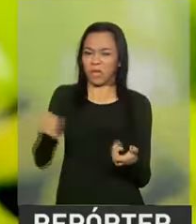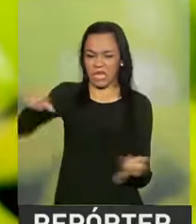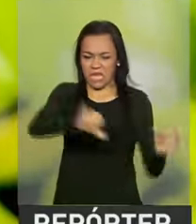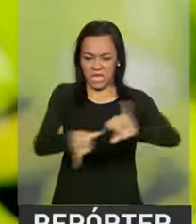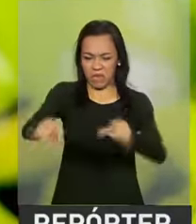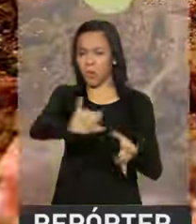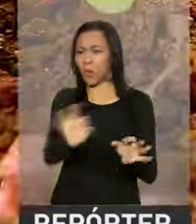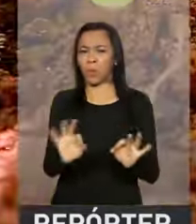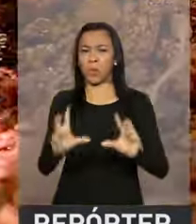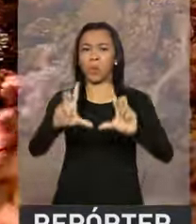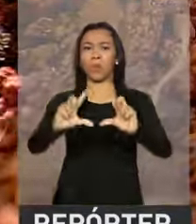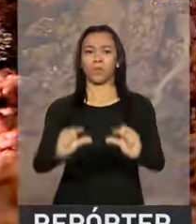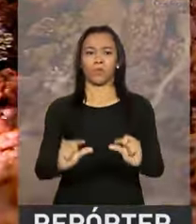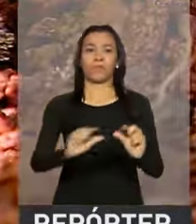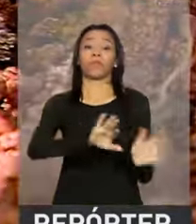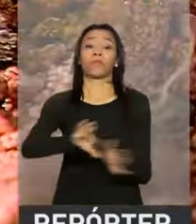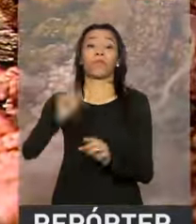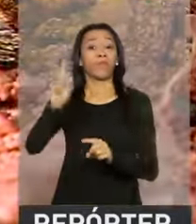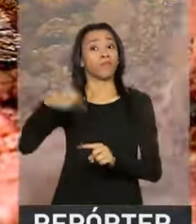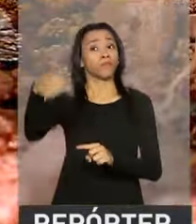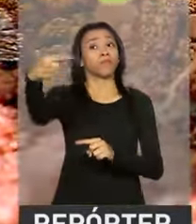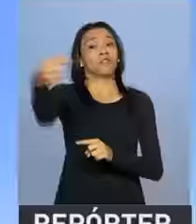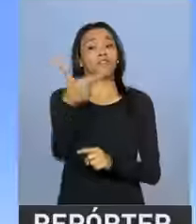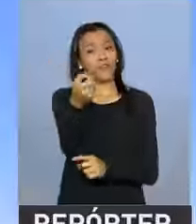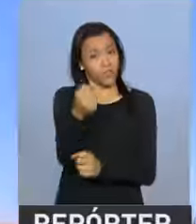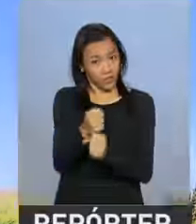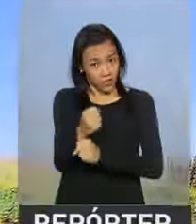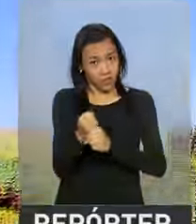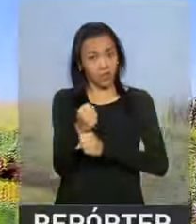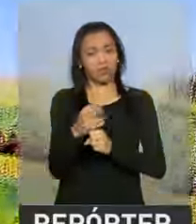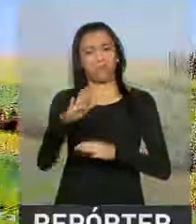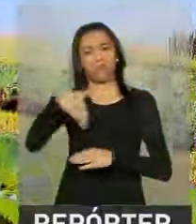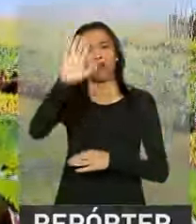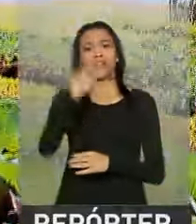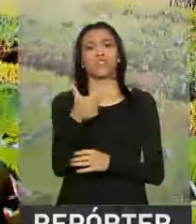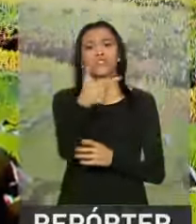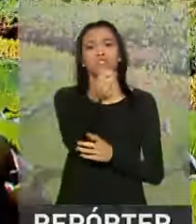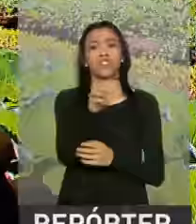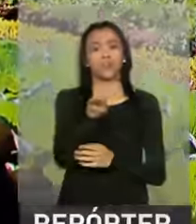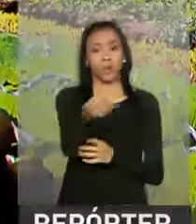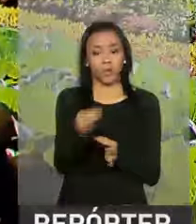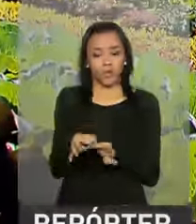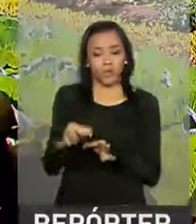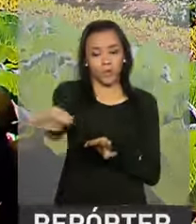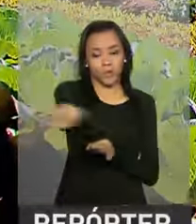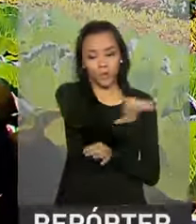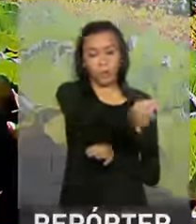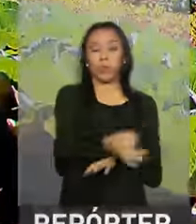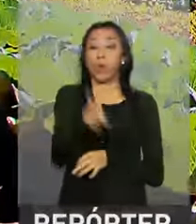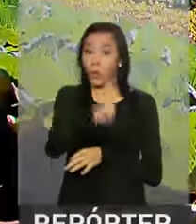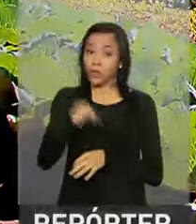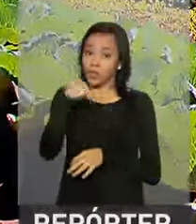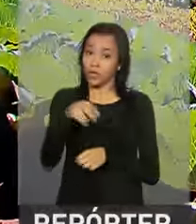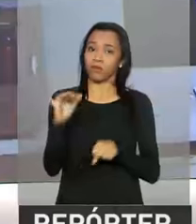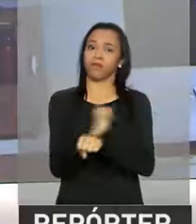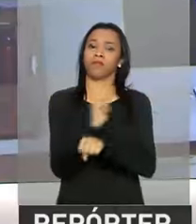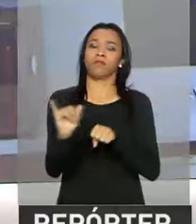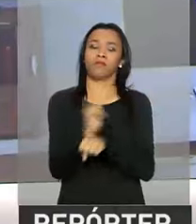A estimativa é de que nos próximos 20 anos, mais de 20 milhões de hectares adotem esse tipo de